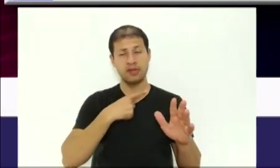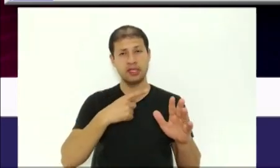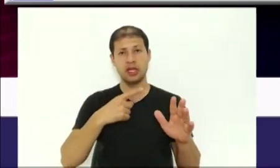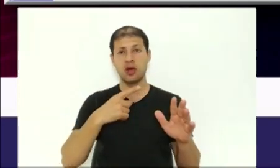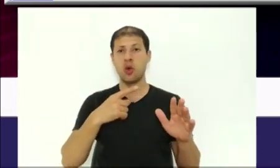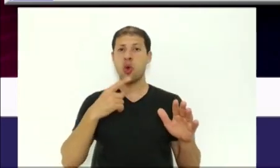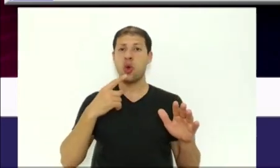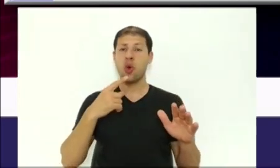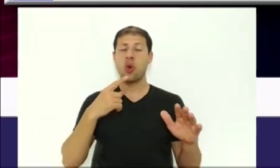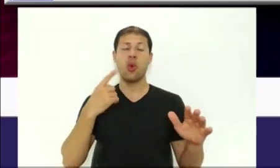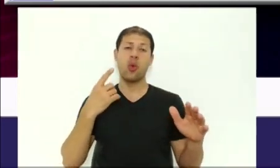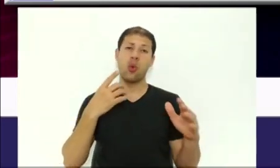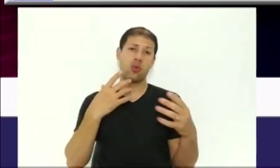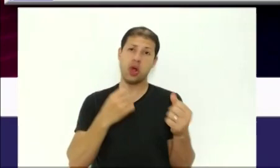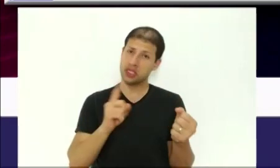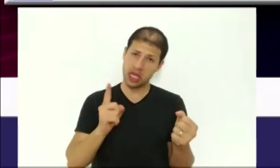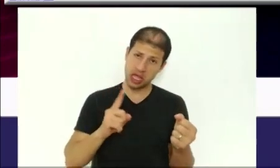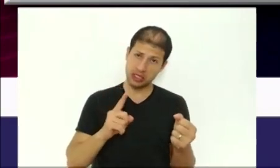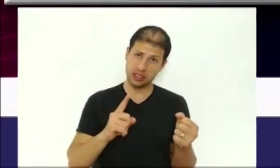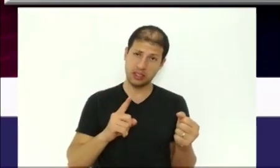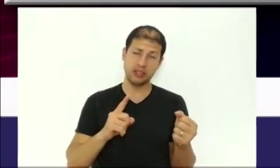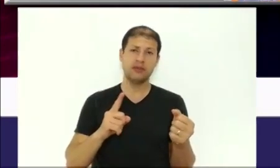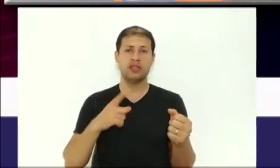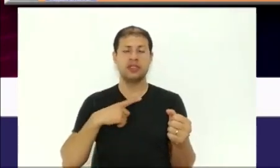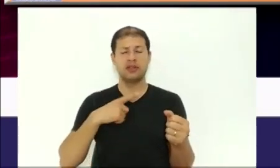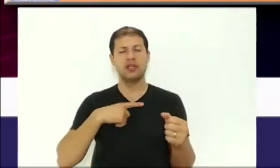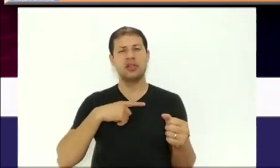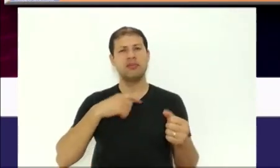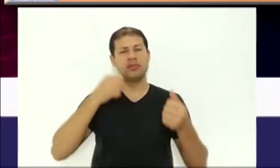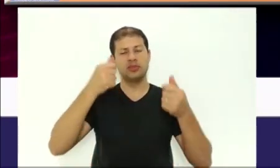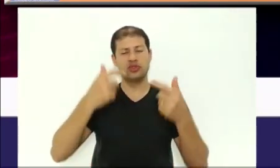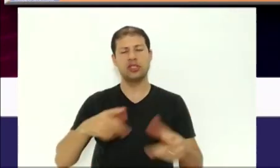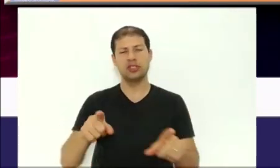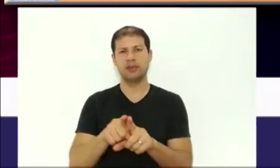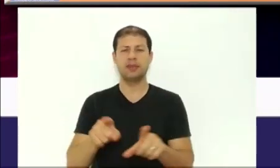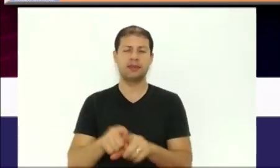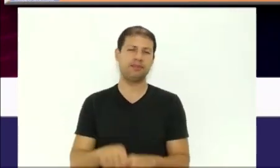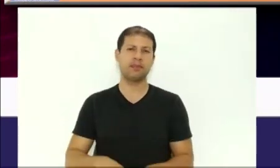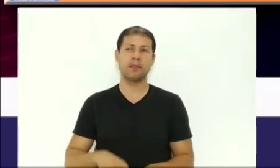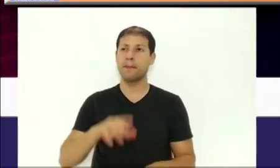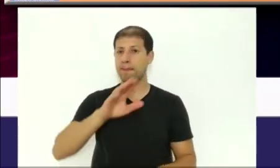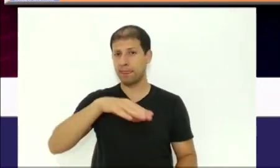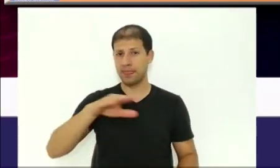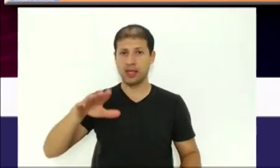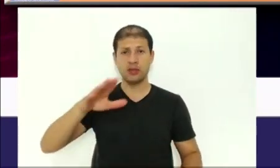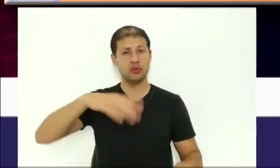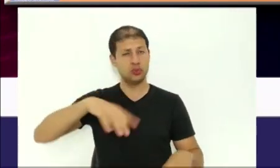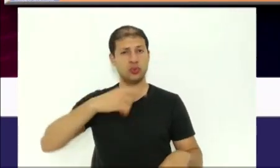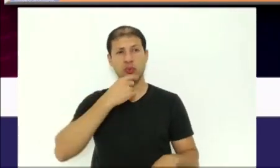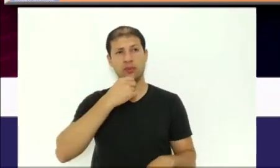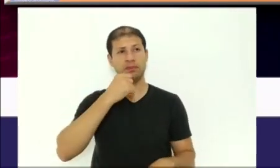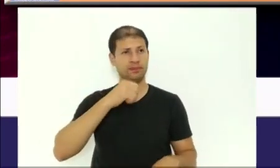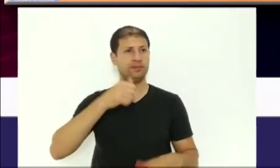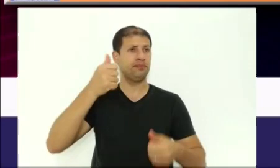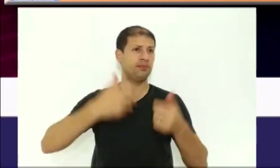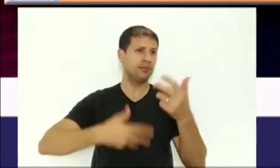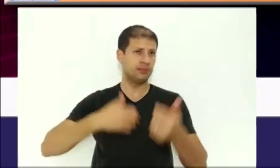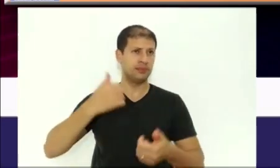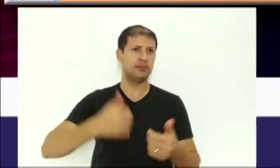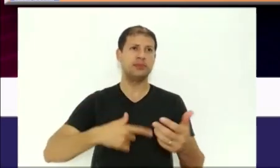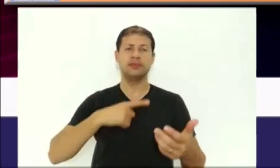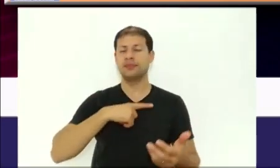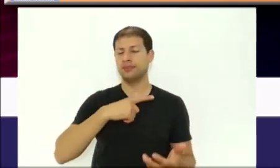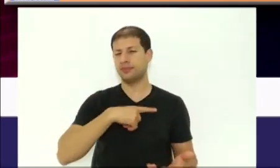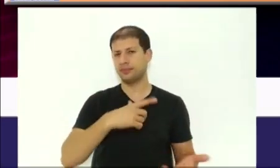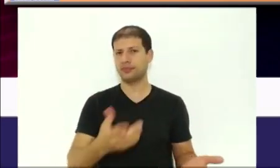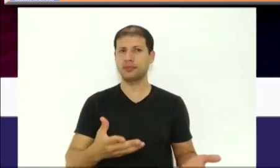trazer as nossas impressões aqui também. Muito bem, senhoras e senhores, então explicando um pouquinho para quem está